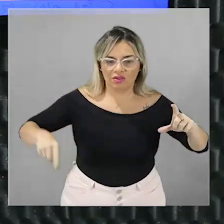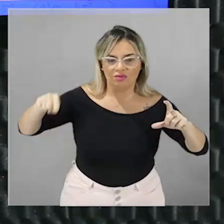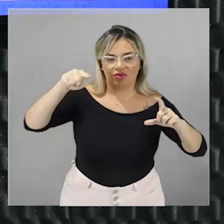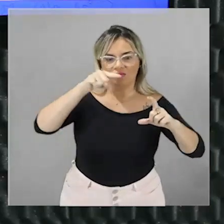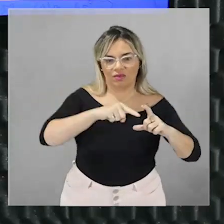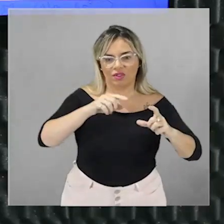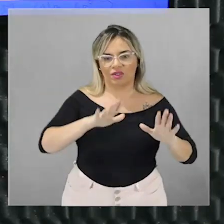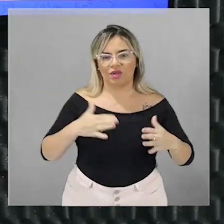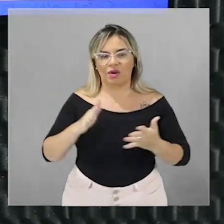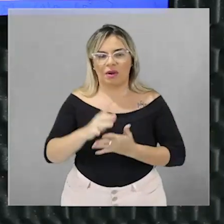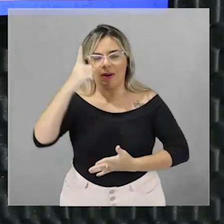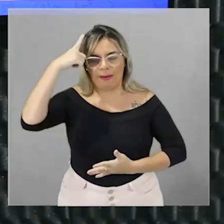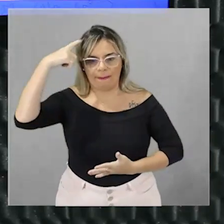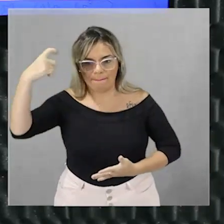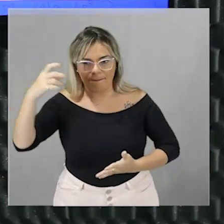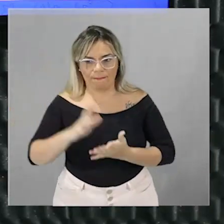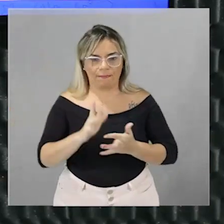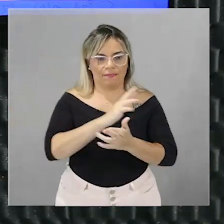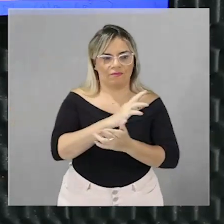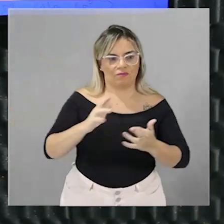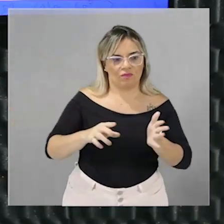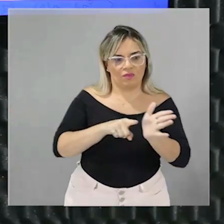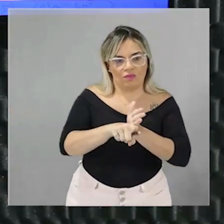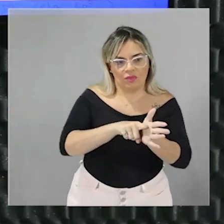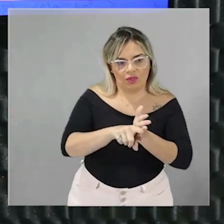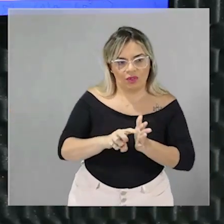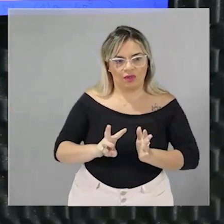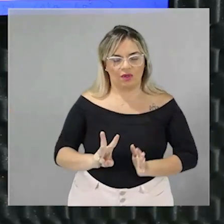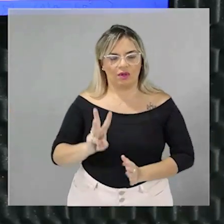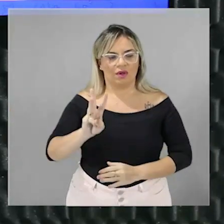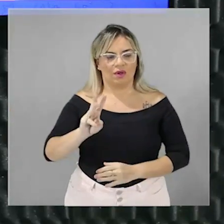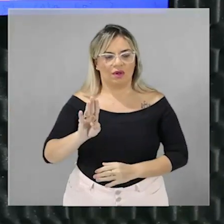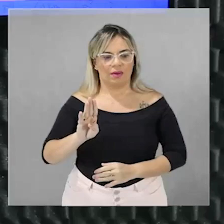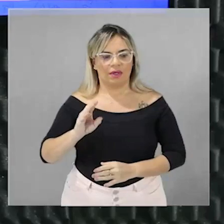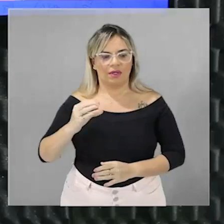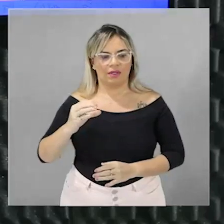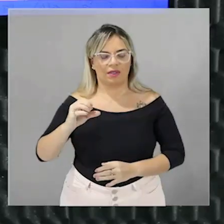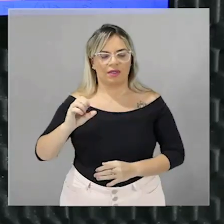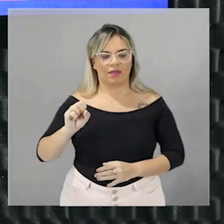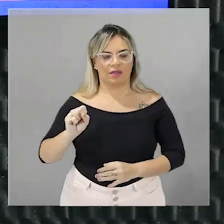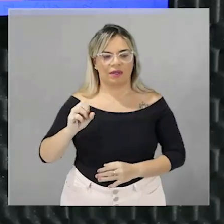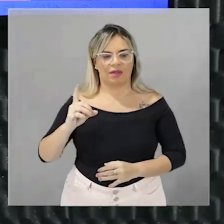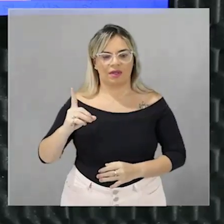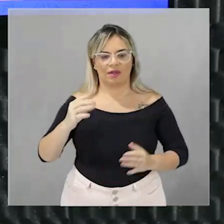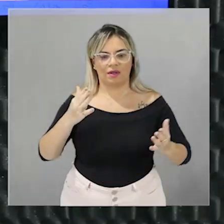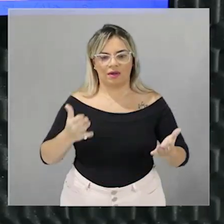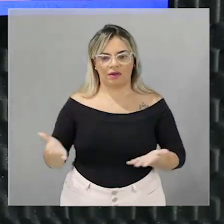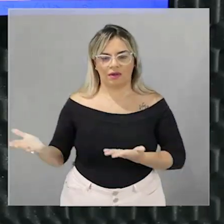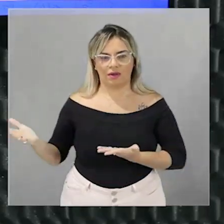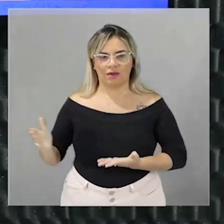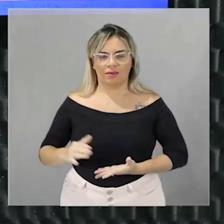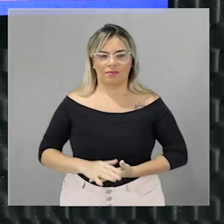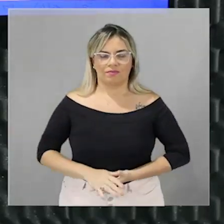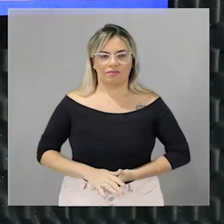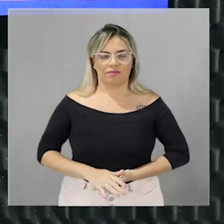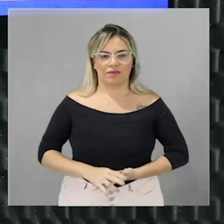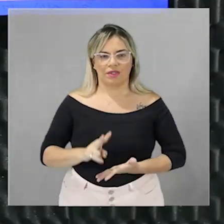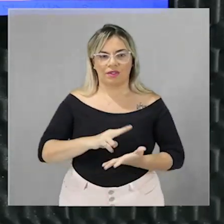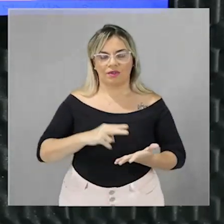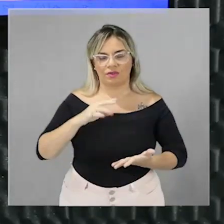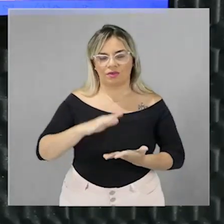se ter ideia, de acordo com os dados da WBCSD, em inglês, vamos lá, World